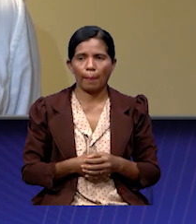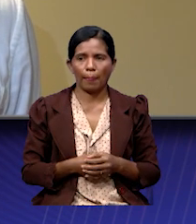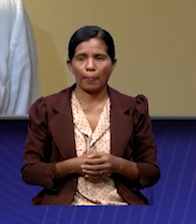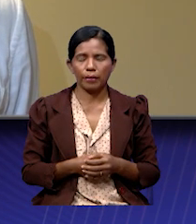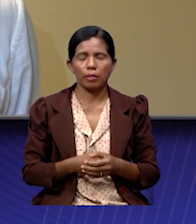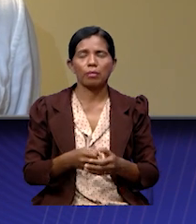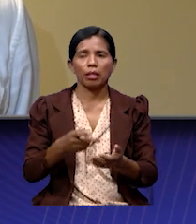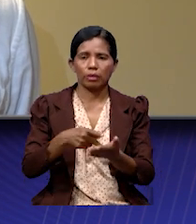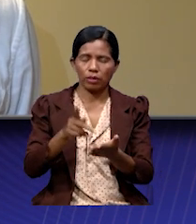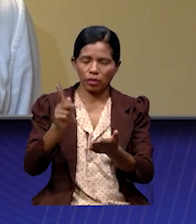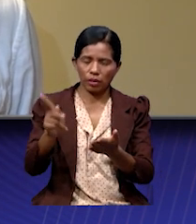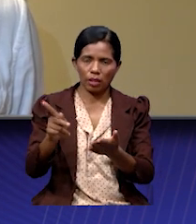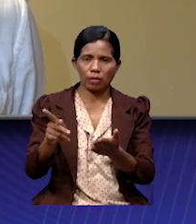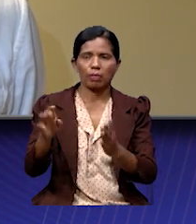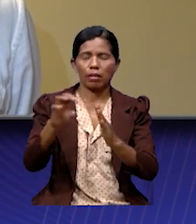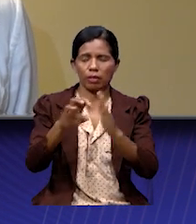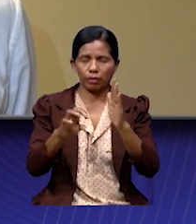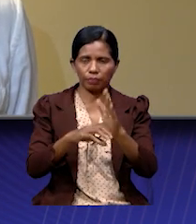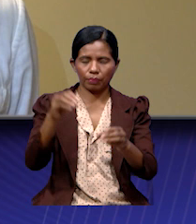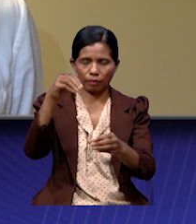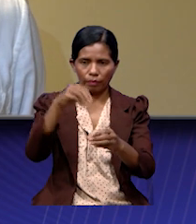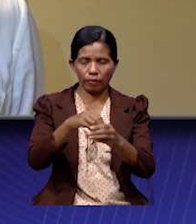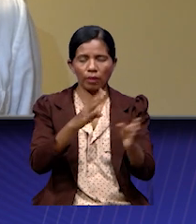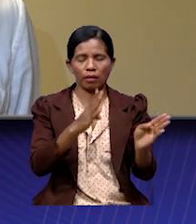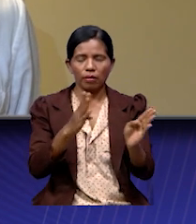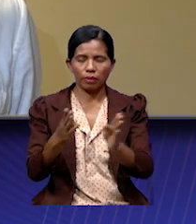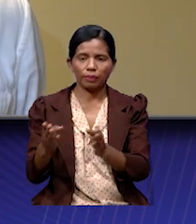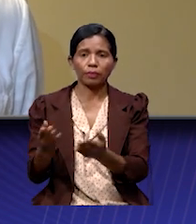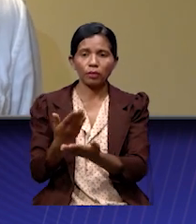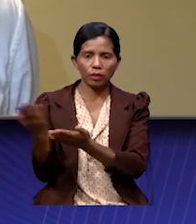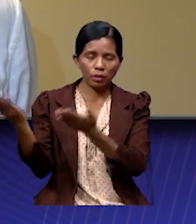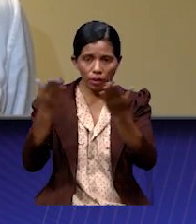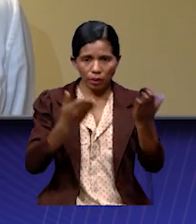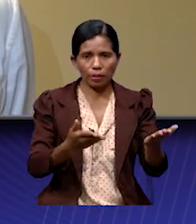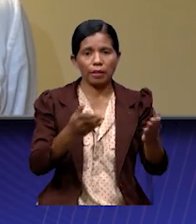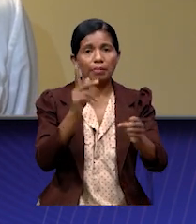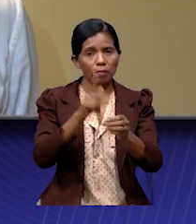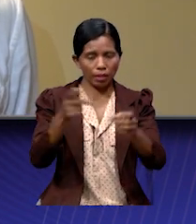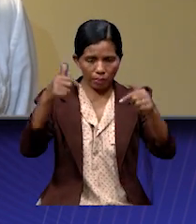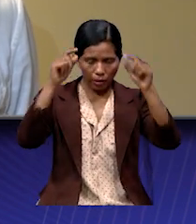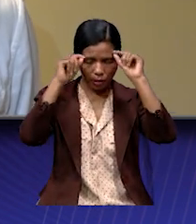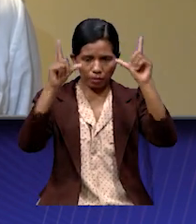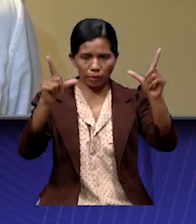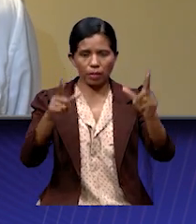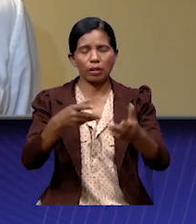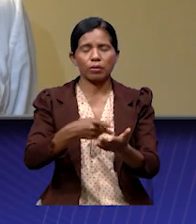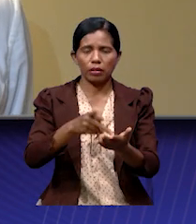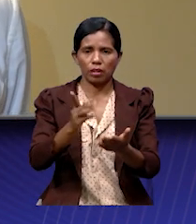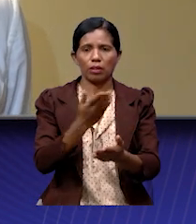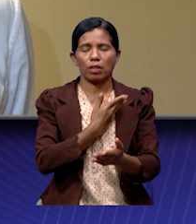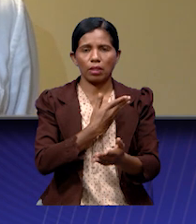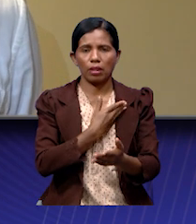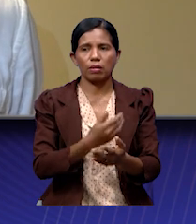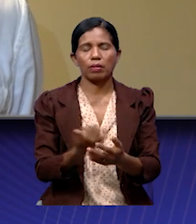kustu nebe sira involve he mina prosesu lori mina tohe Timor ida nema ka normalmente poi sira se iha